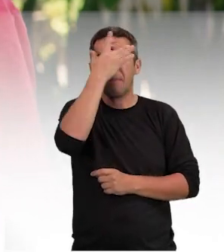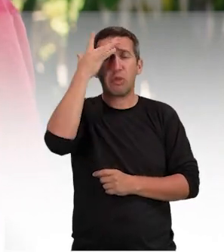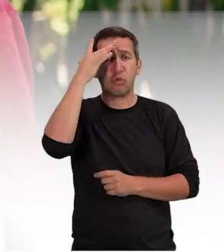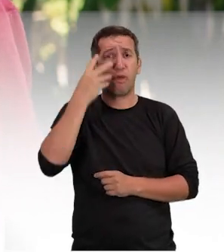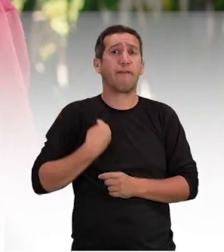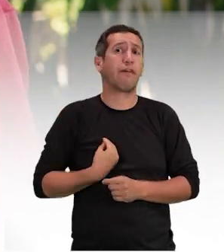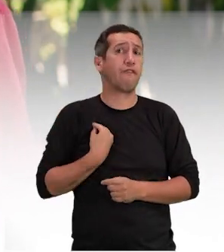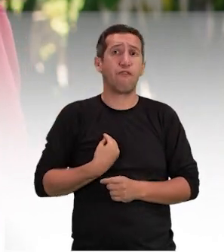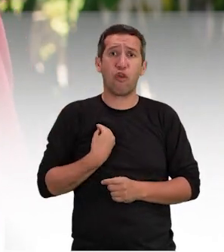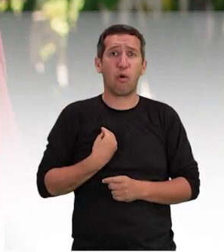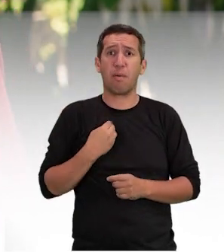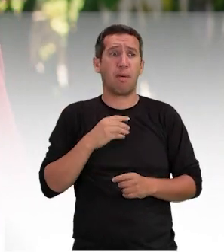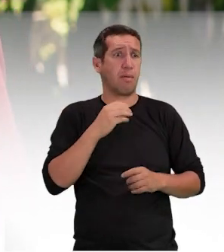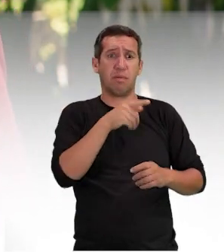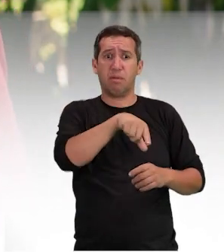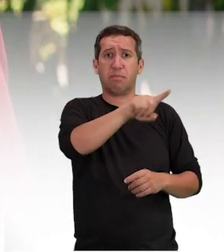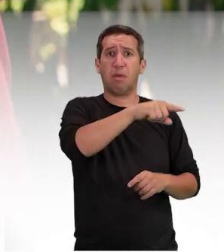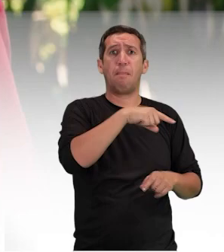Sobreviventes